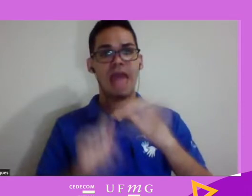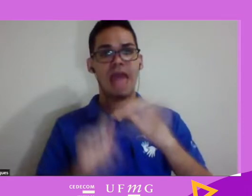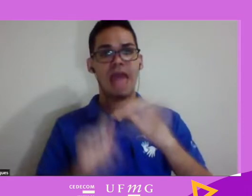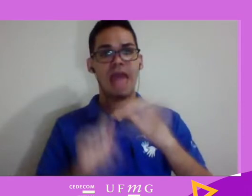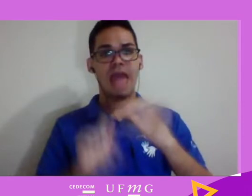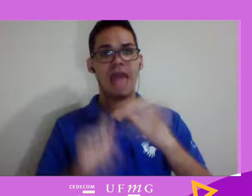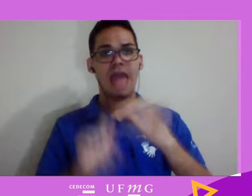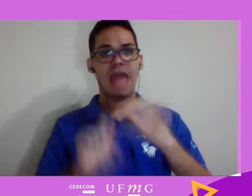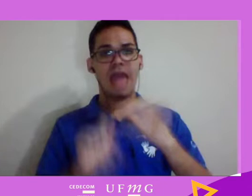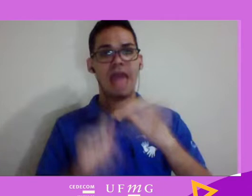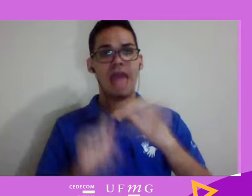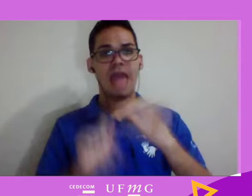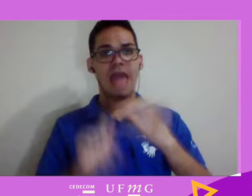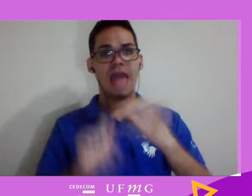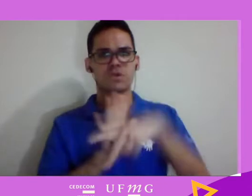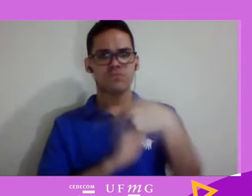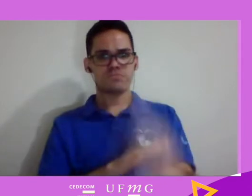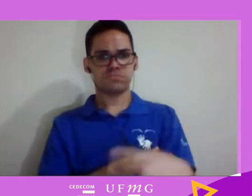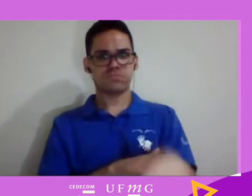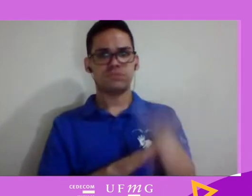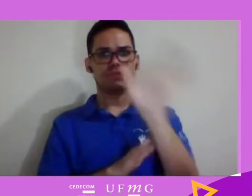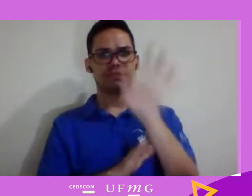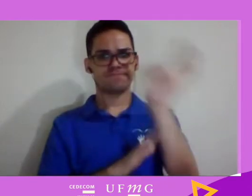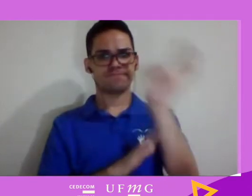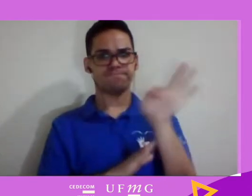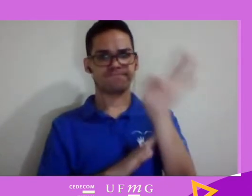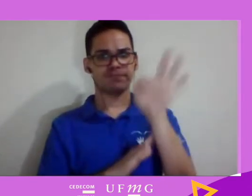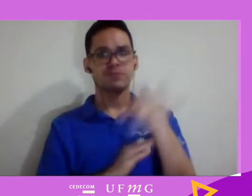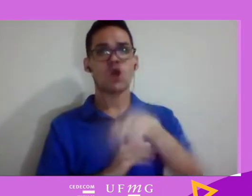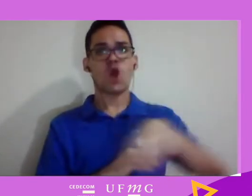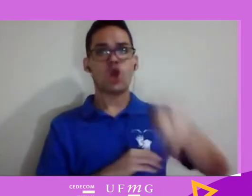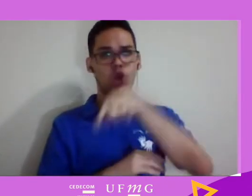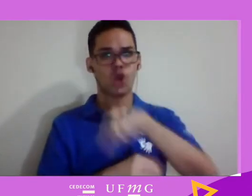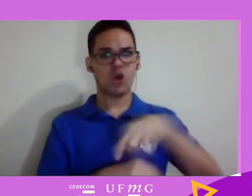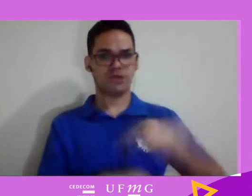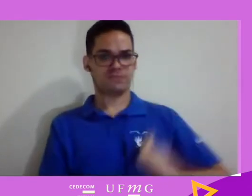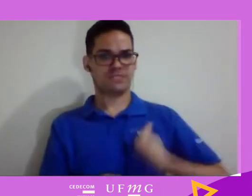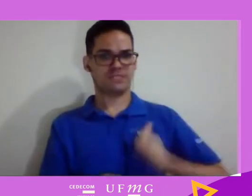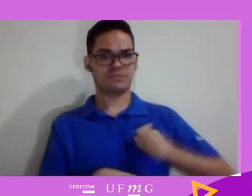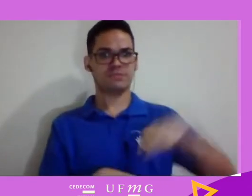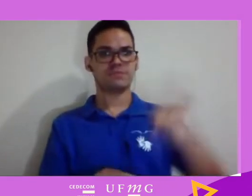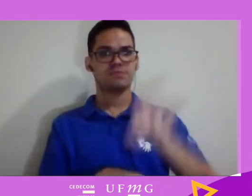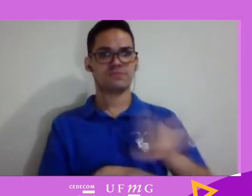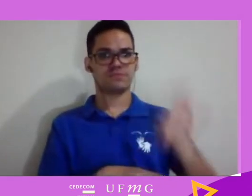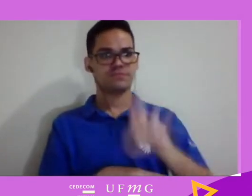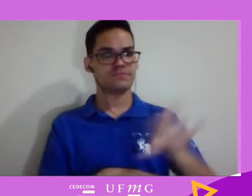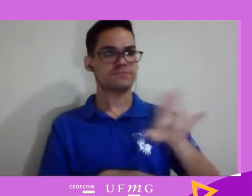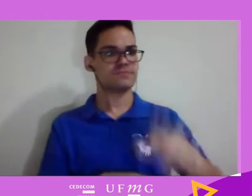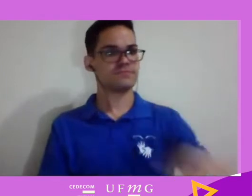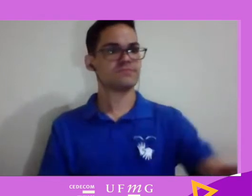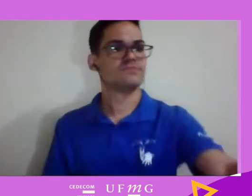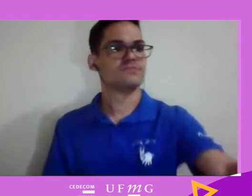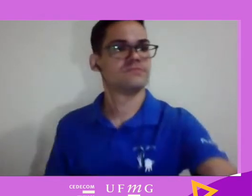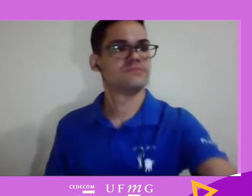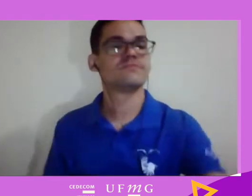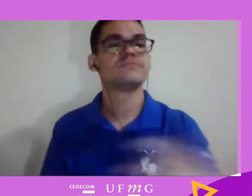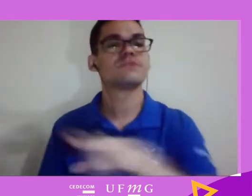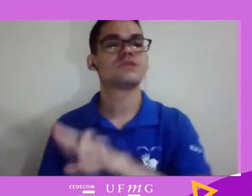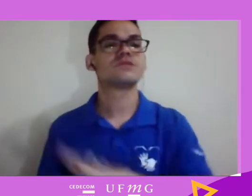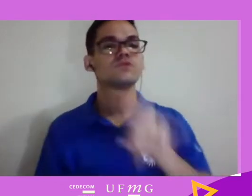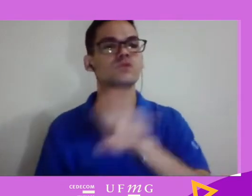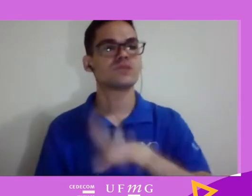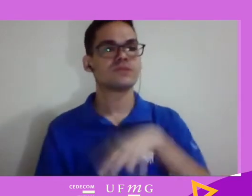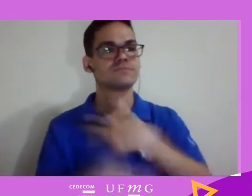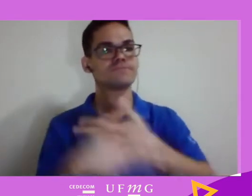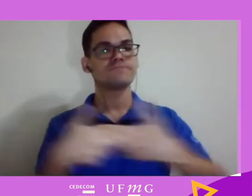contrário, nós da academia, né, é que estamos nos debruçando sobre as questões da contemporaneidade, como as pessoas se comportam nas ruas,